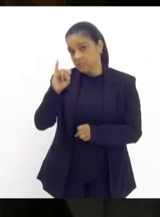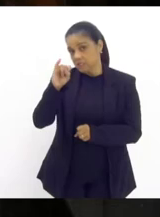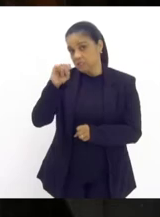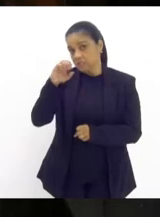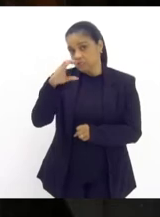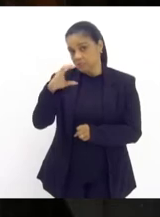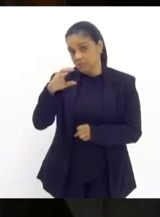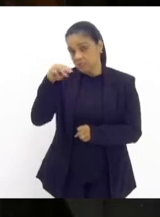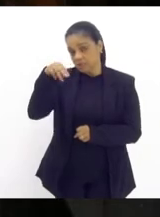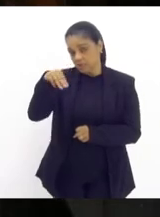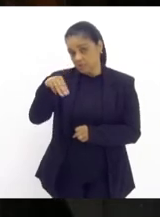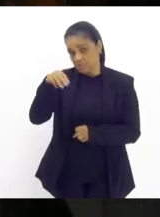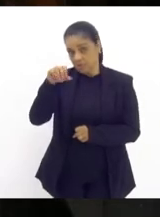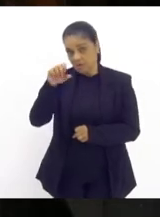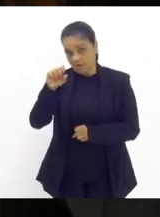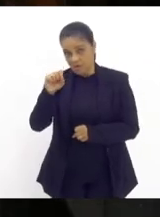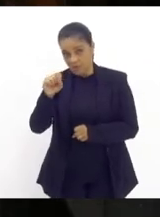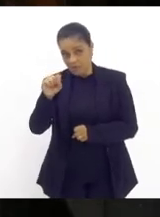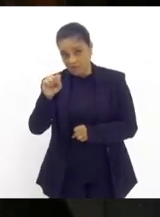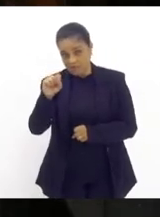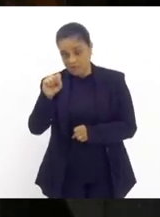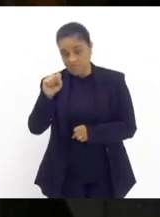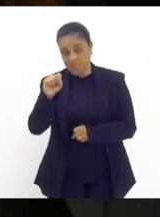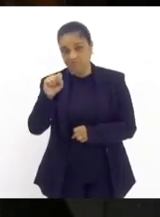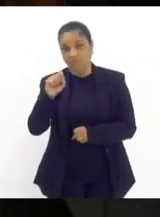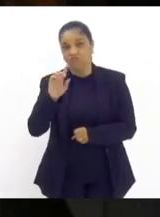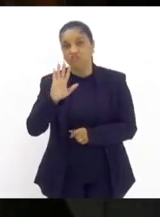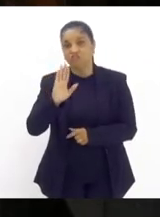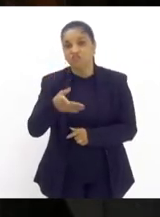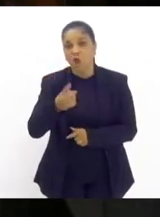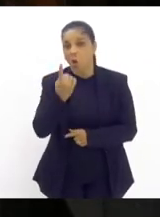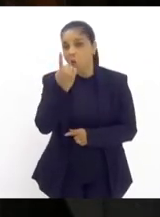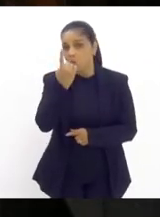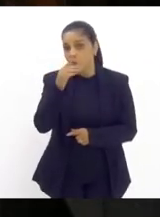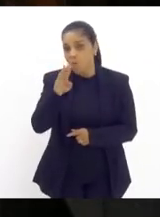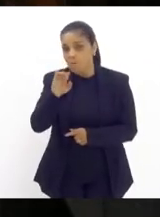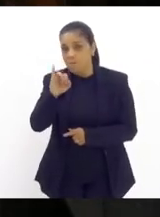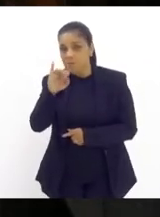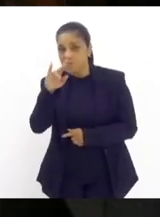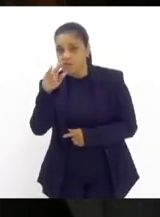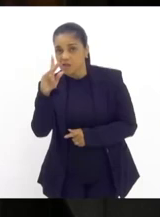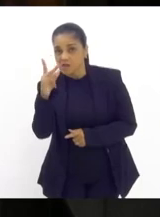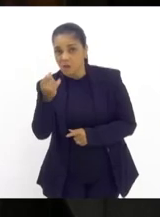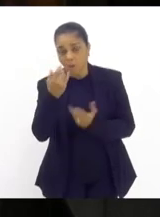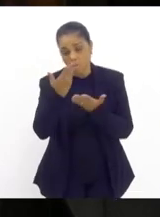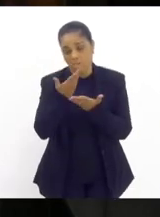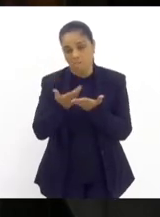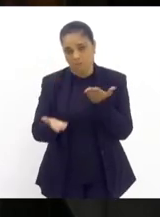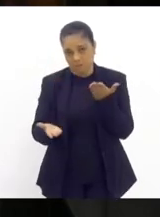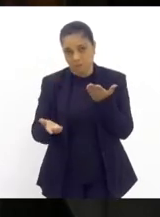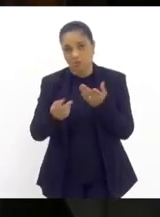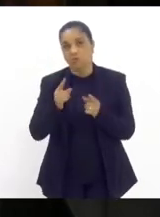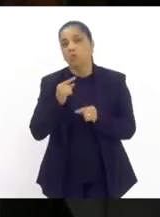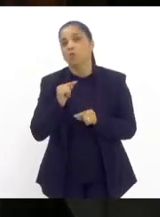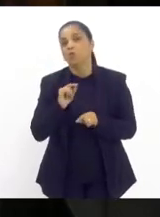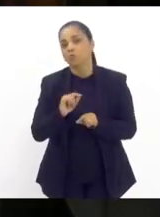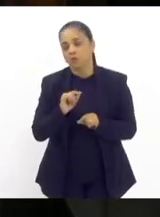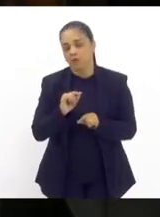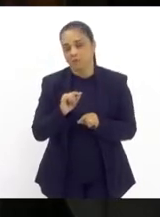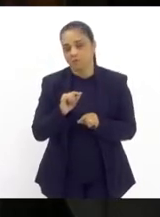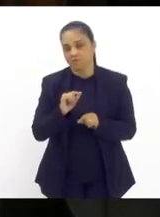neste trimestre de mais de um bilhão de reais de perda e um dos motivos